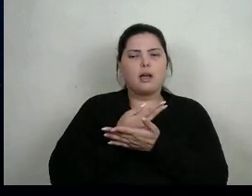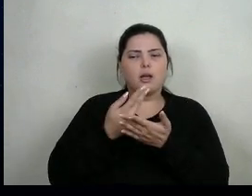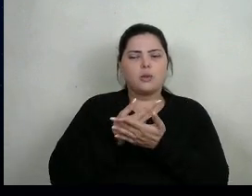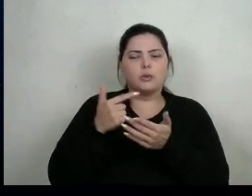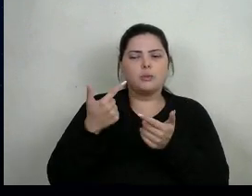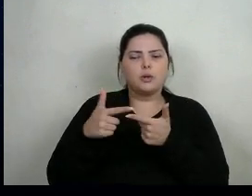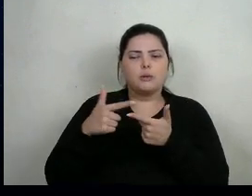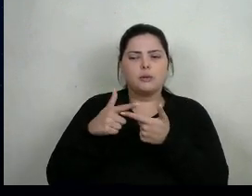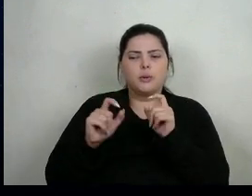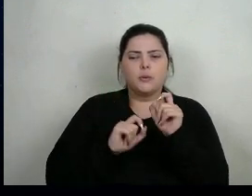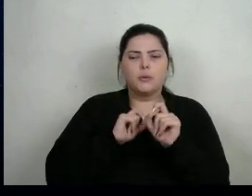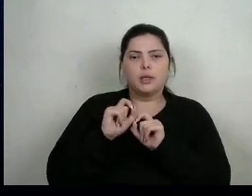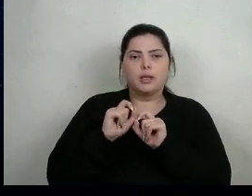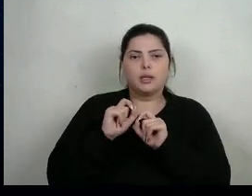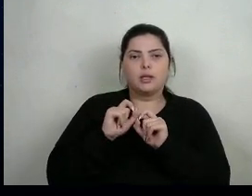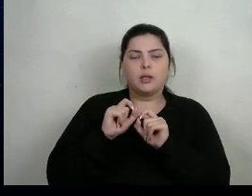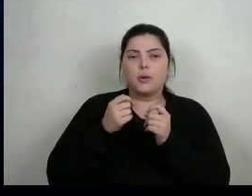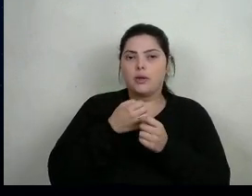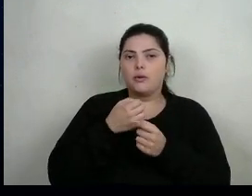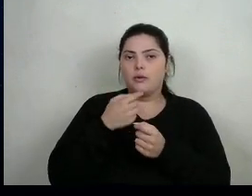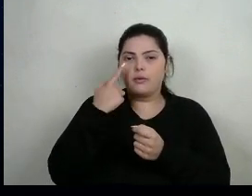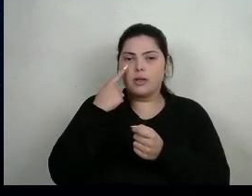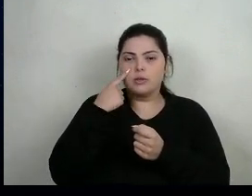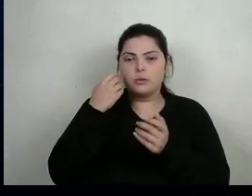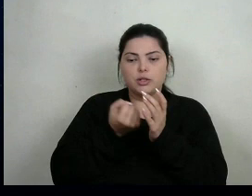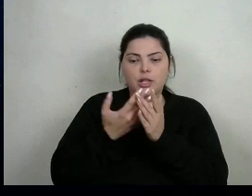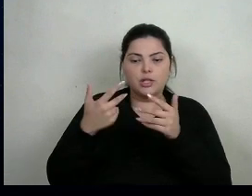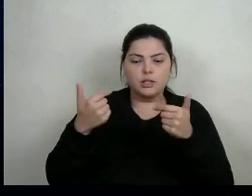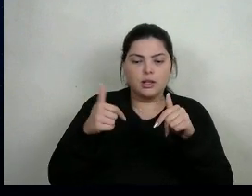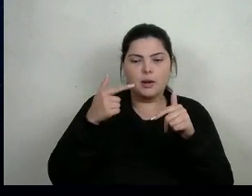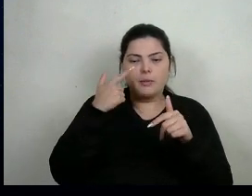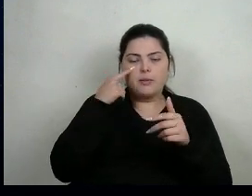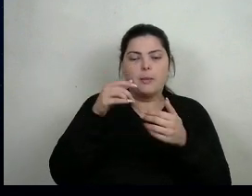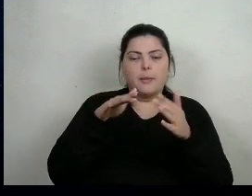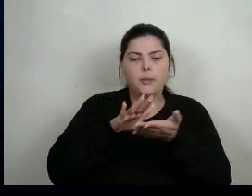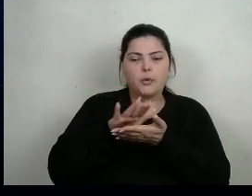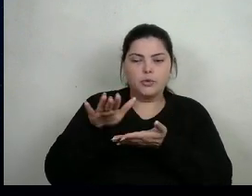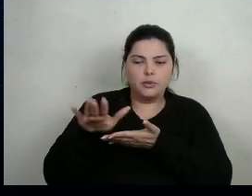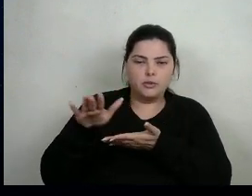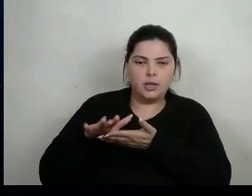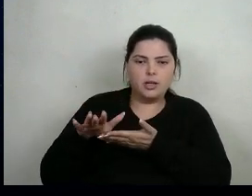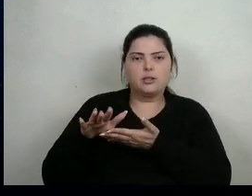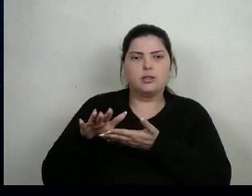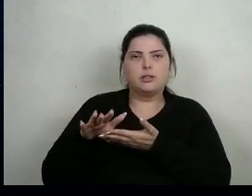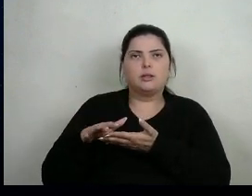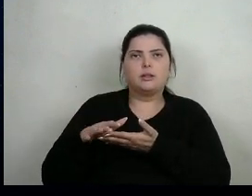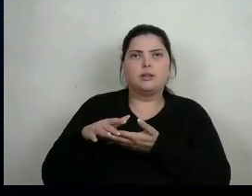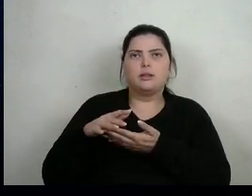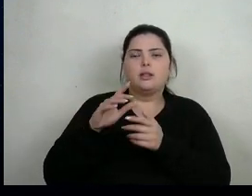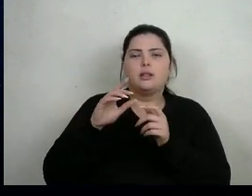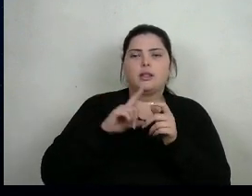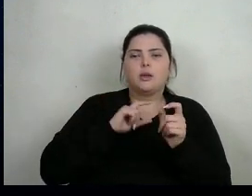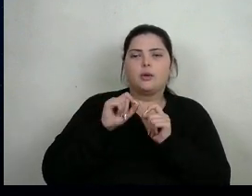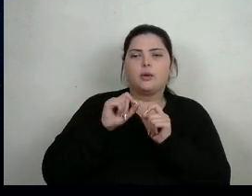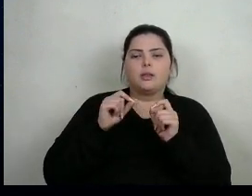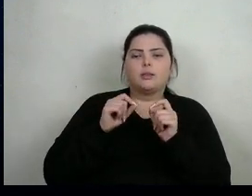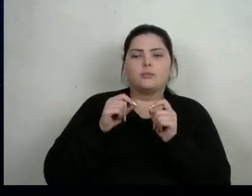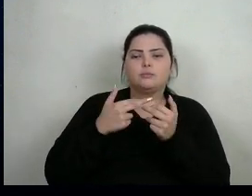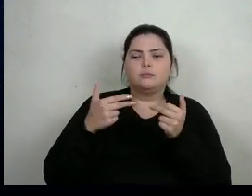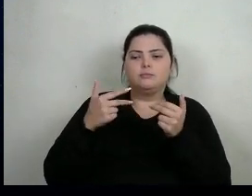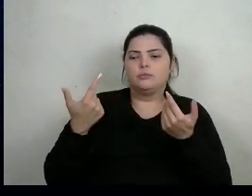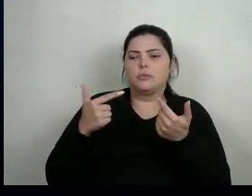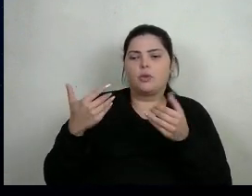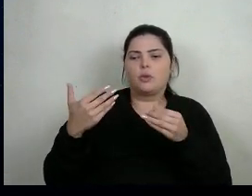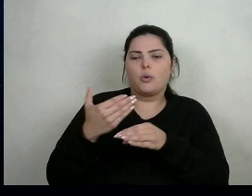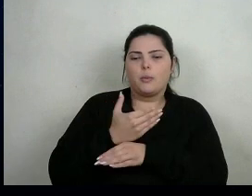que se eu conto com a quantidade de trabalho para medir produtividade Pode ser que eu tenha apontamentos inconsistentes se eu tenho